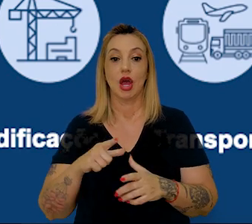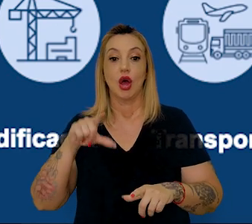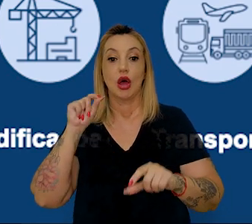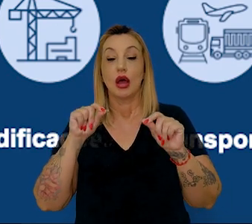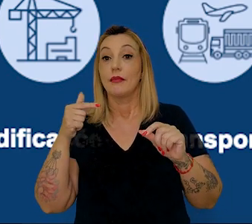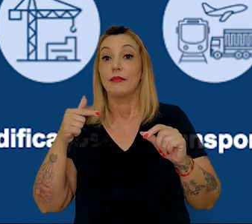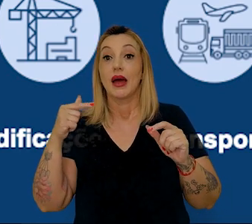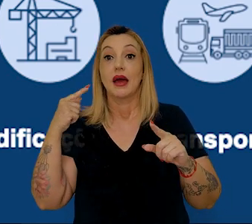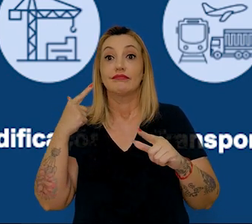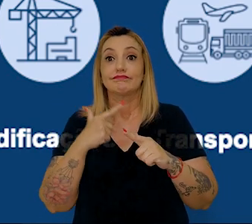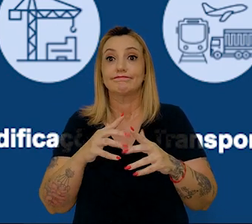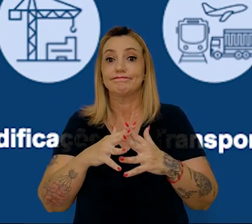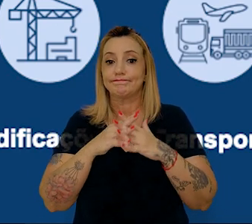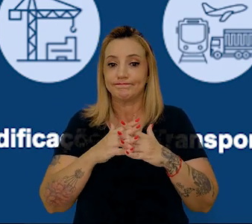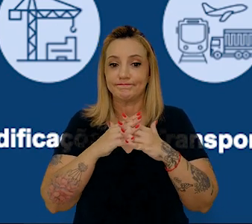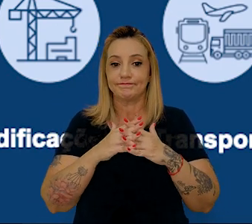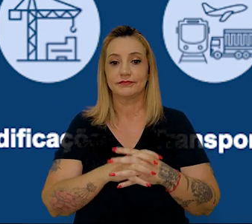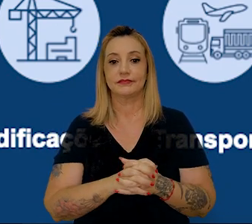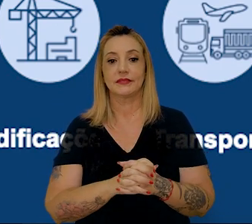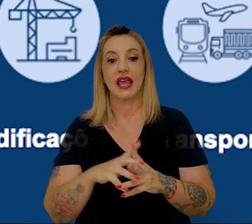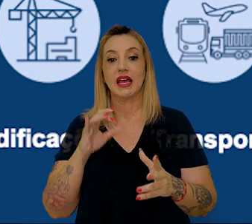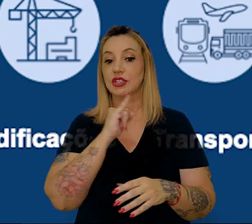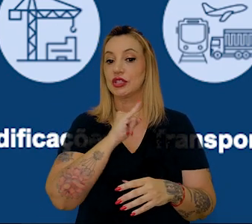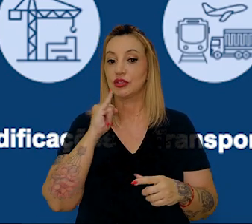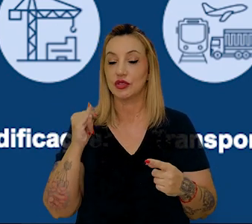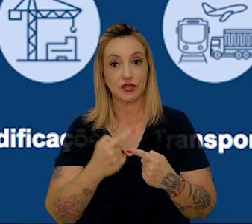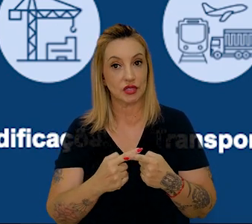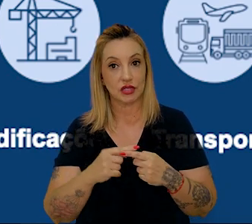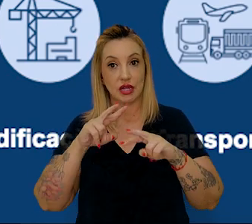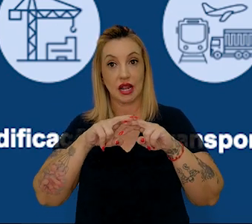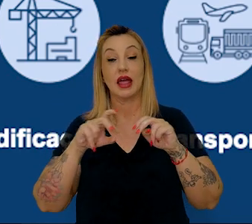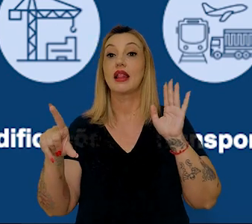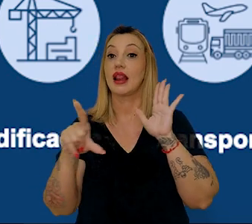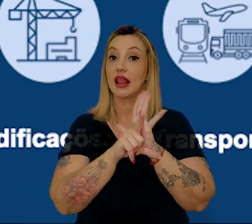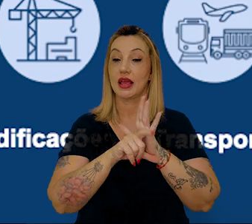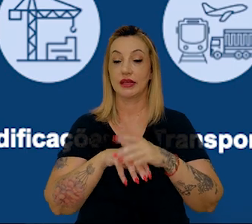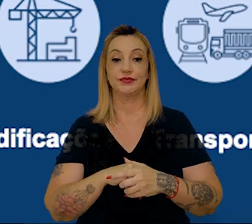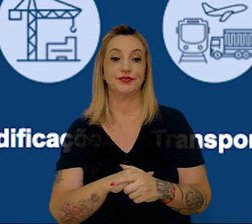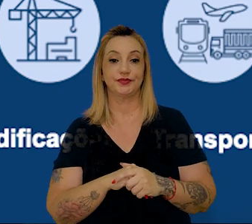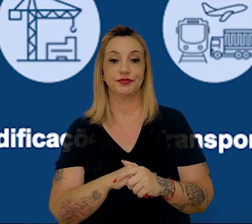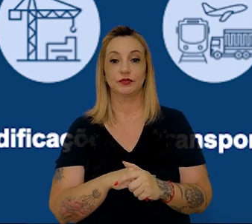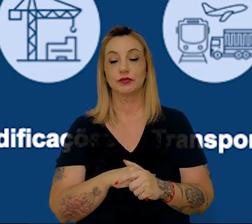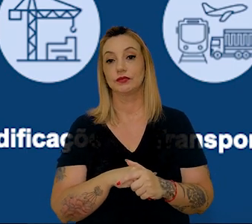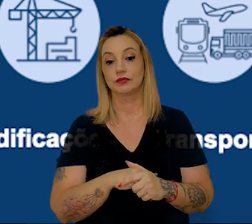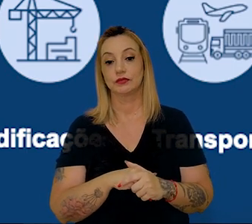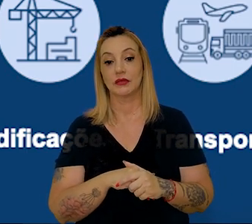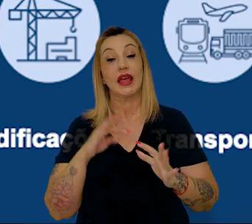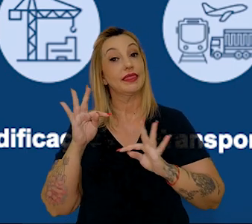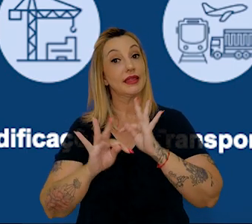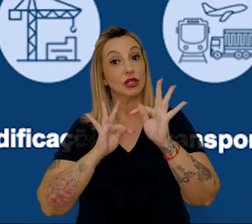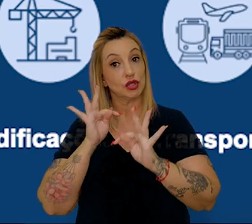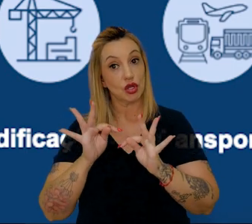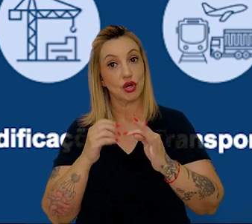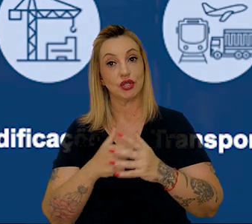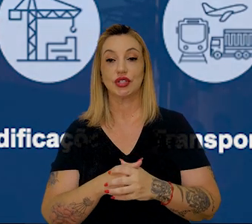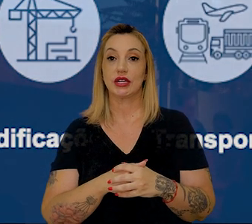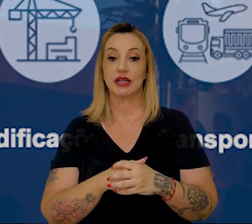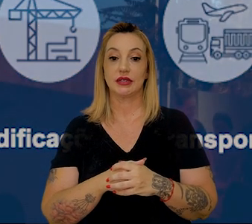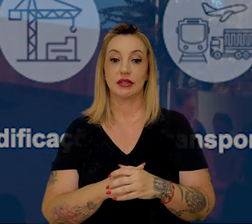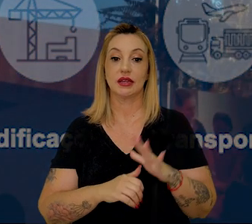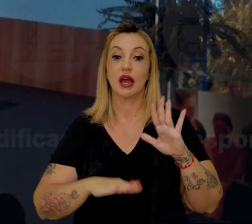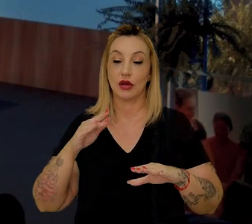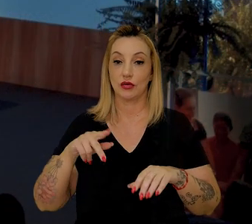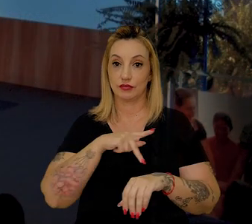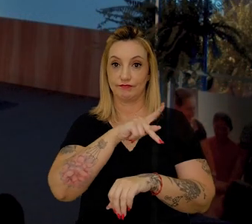mas você tem barreiras Essas barreiras institucionais para de leis né Eh tecnológicas para alguns